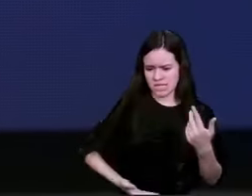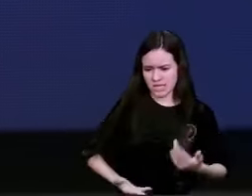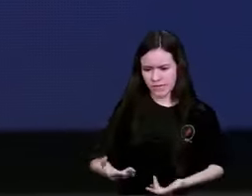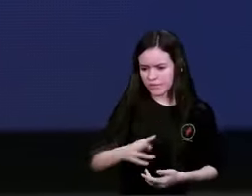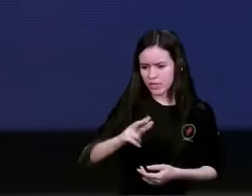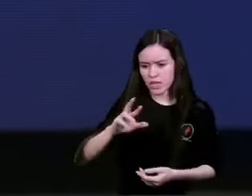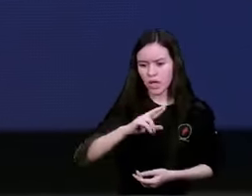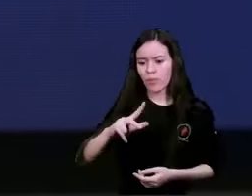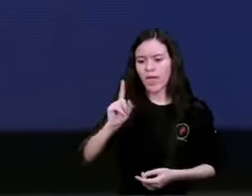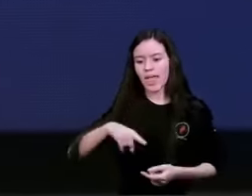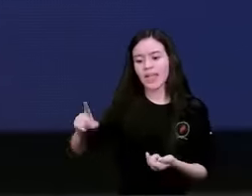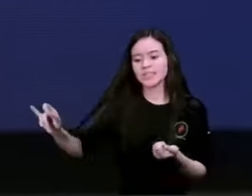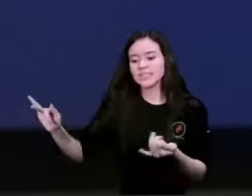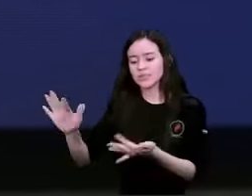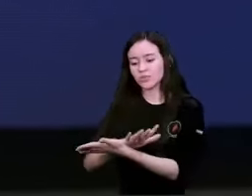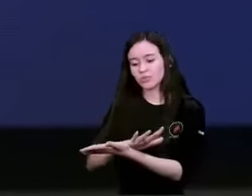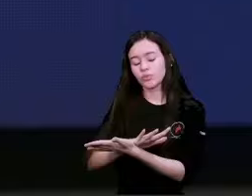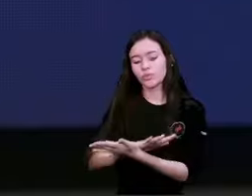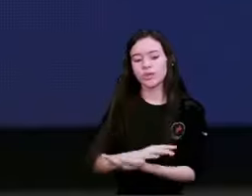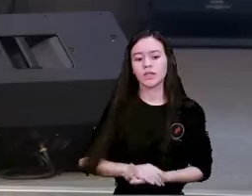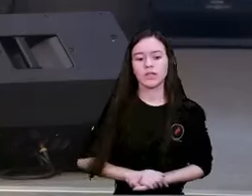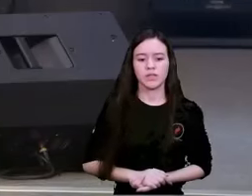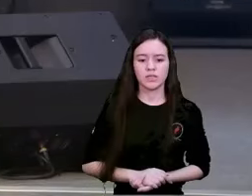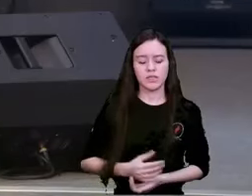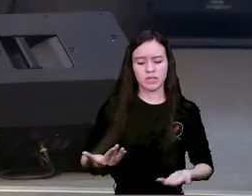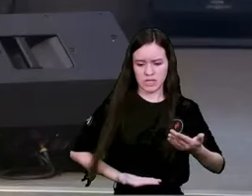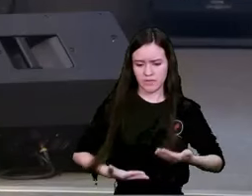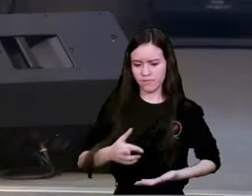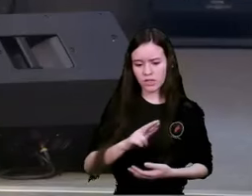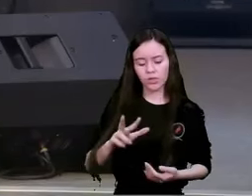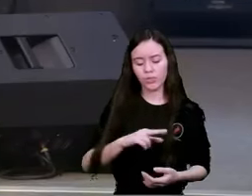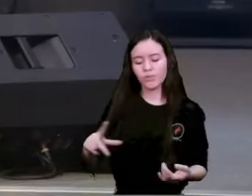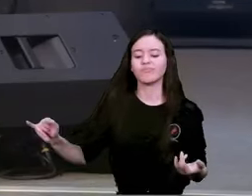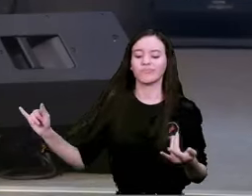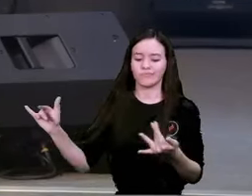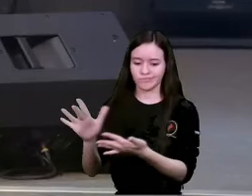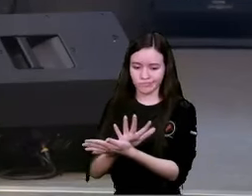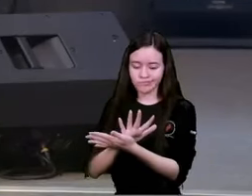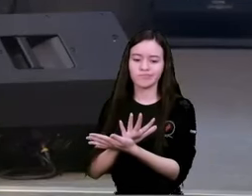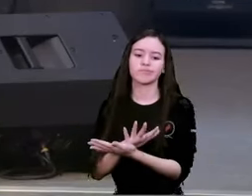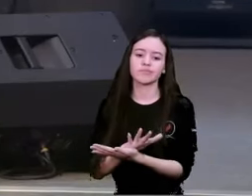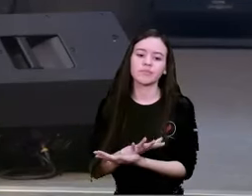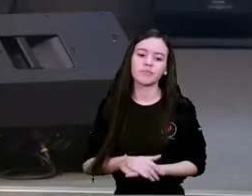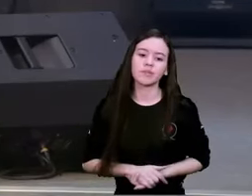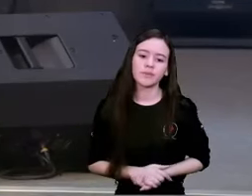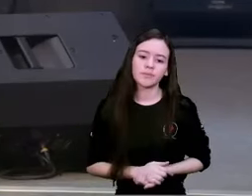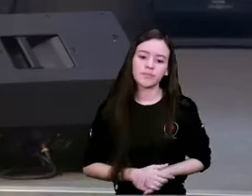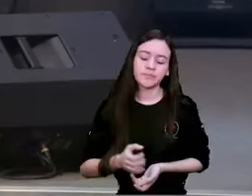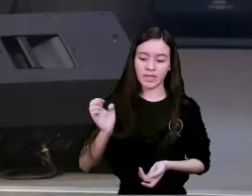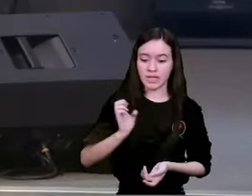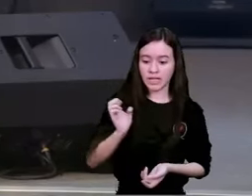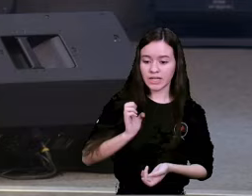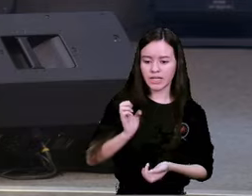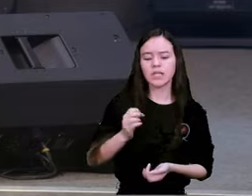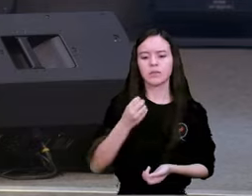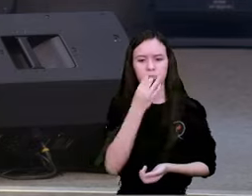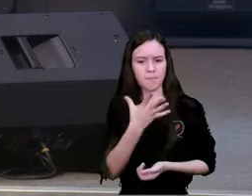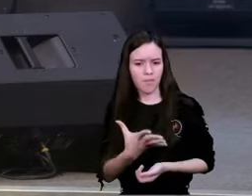elas vêm para destronar. Não vêm para servir, ela vêm para destronar. É riqueza, é